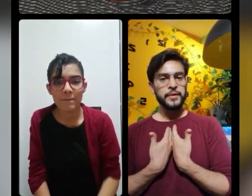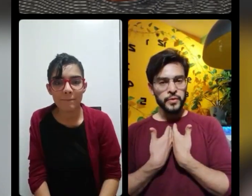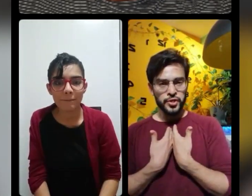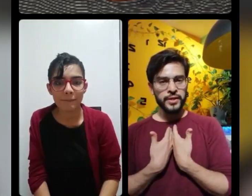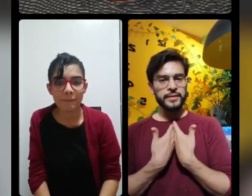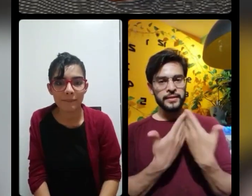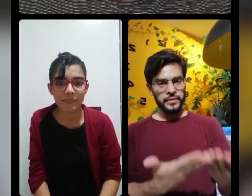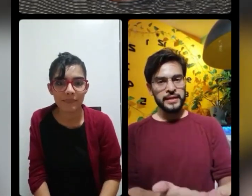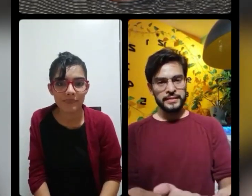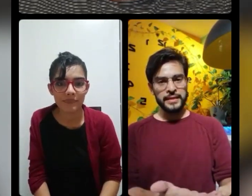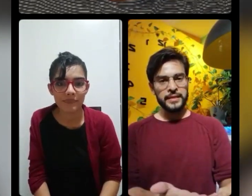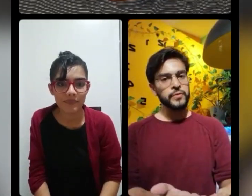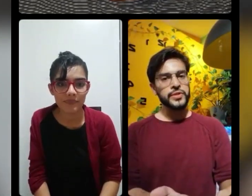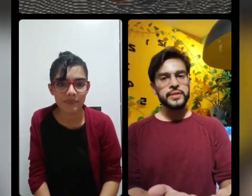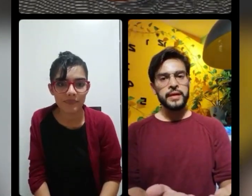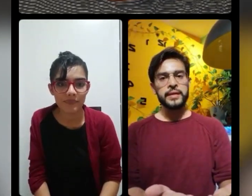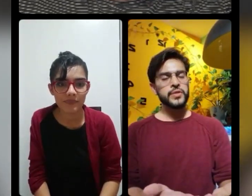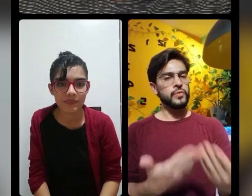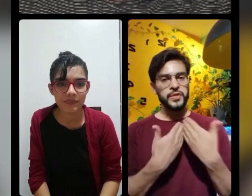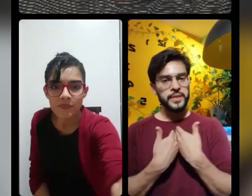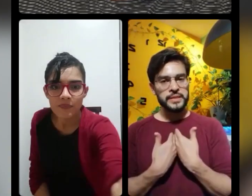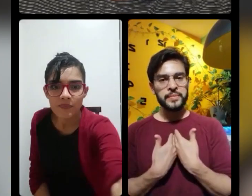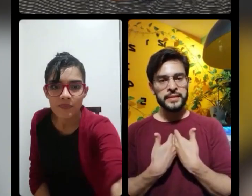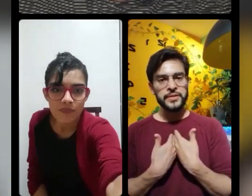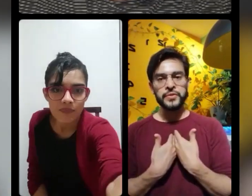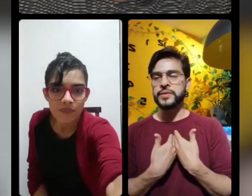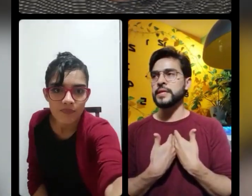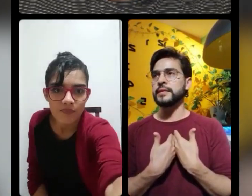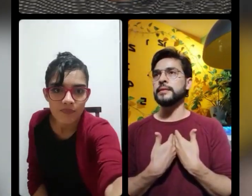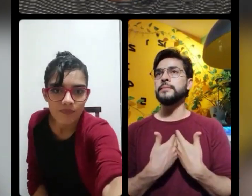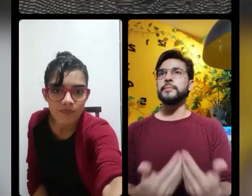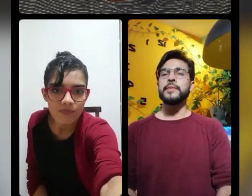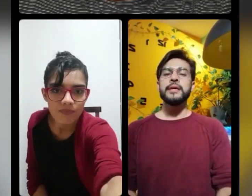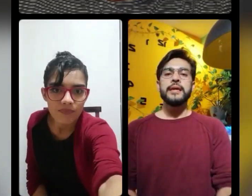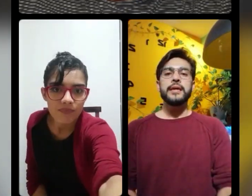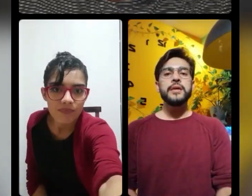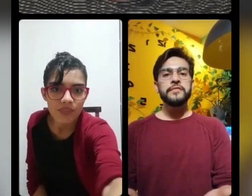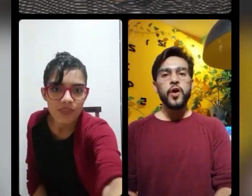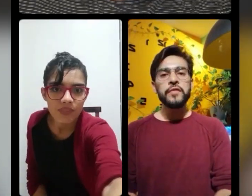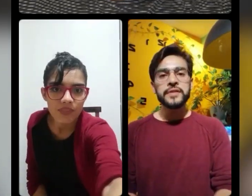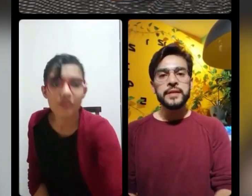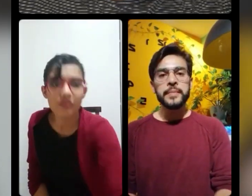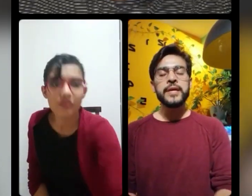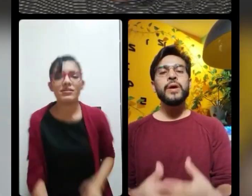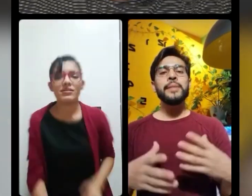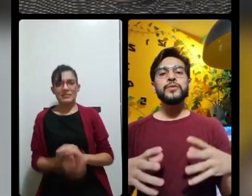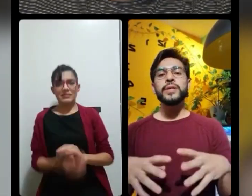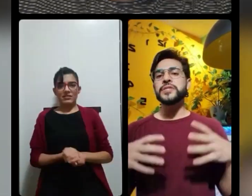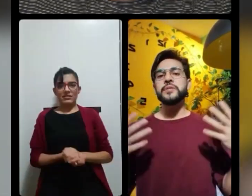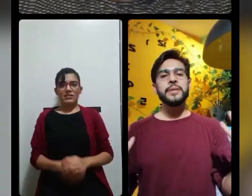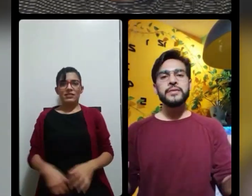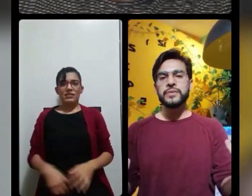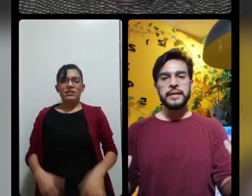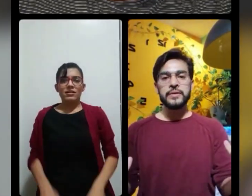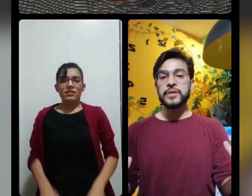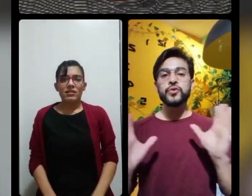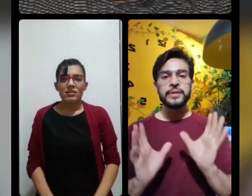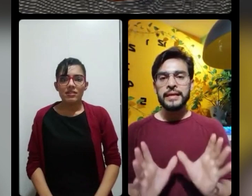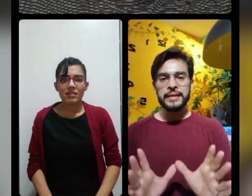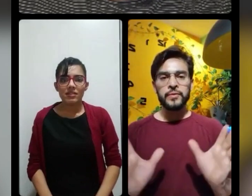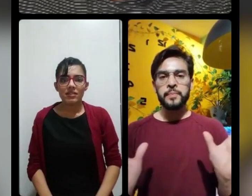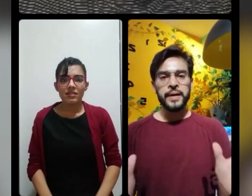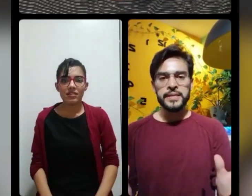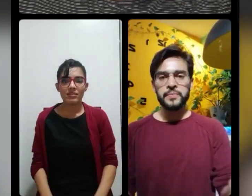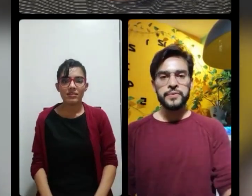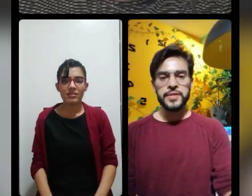competência linguística dentro das línguas de sinais, com as minhas limitações ainda, e envolve também um amadurecimento da língua.